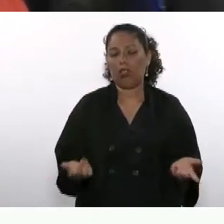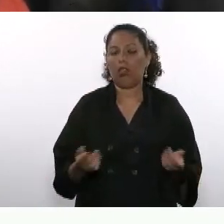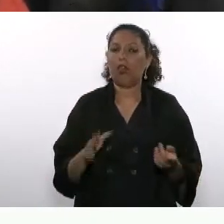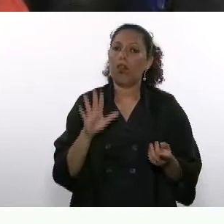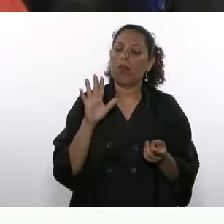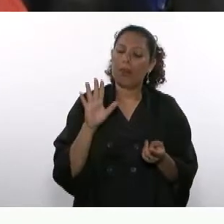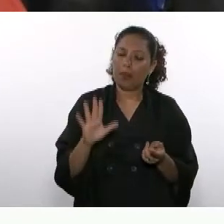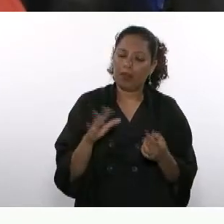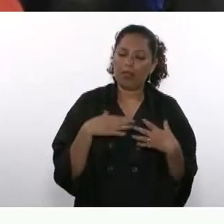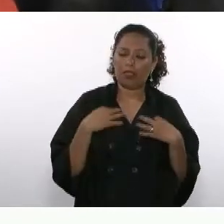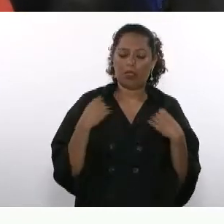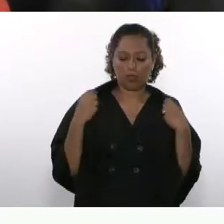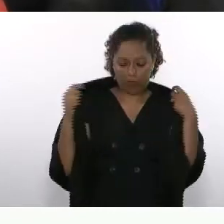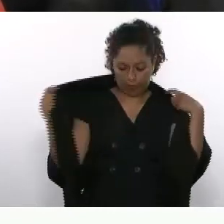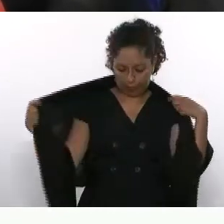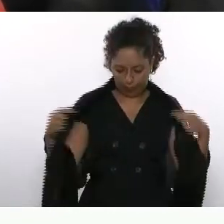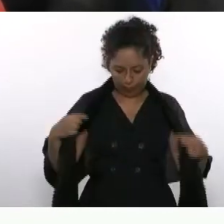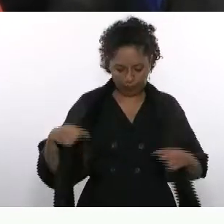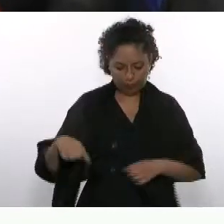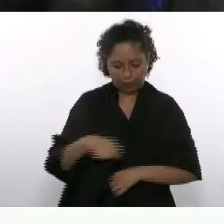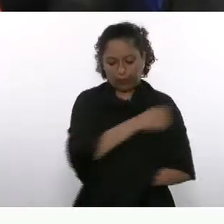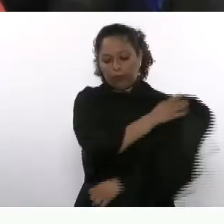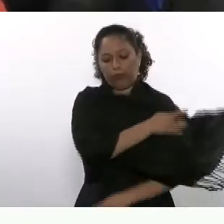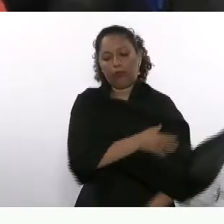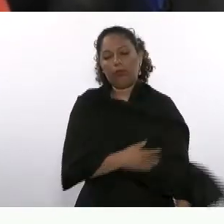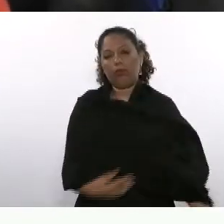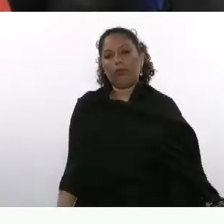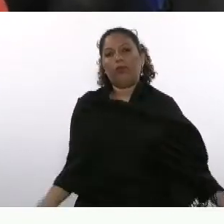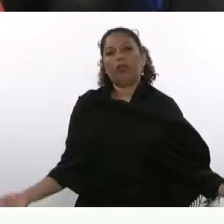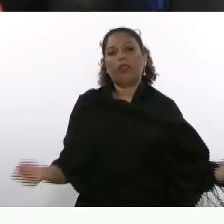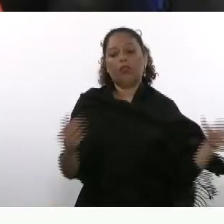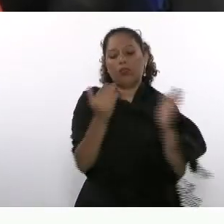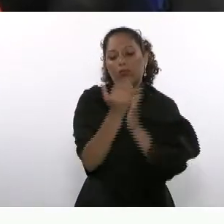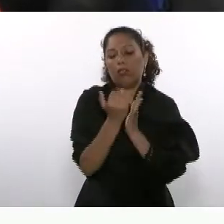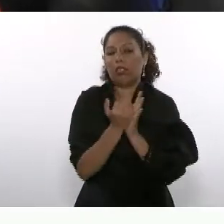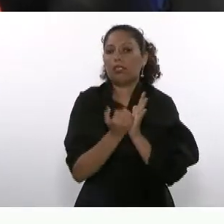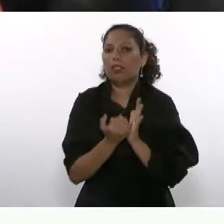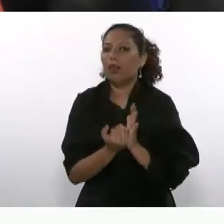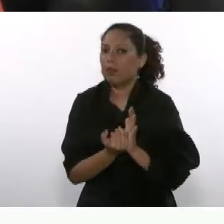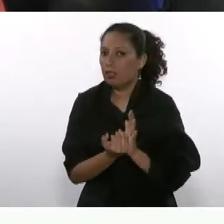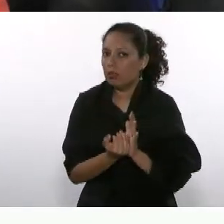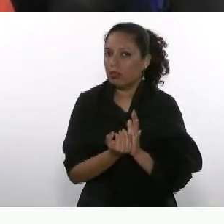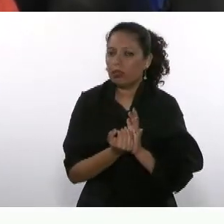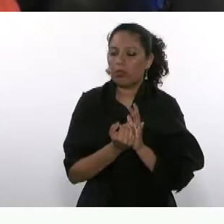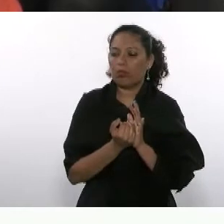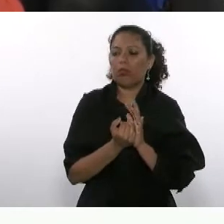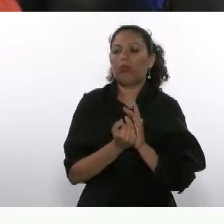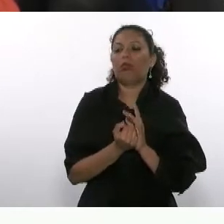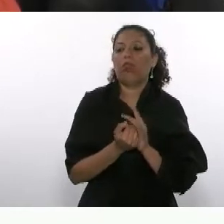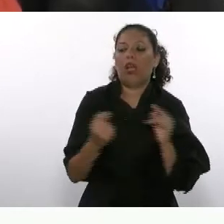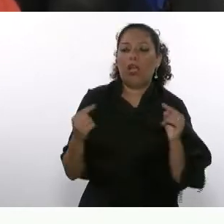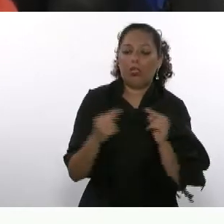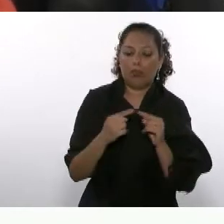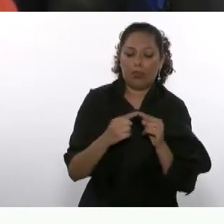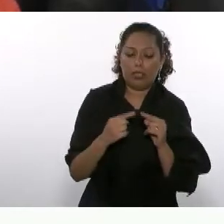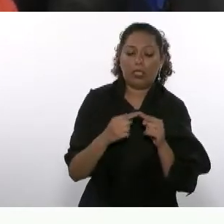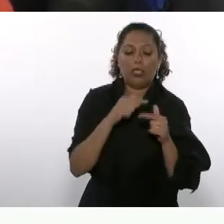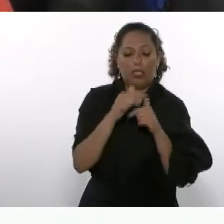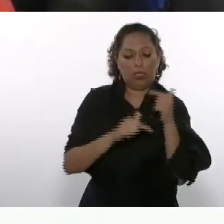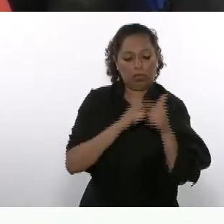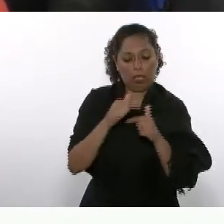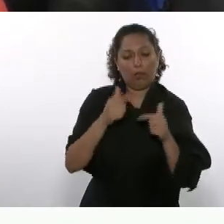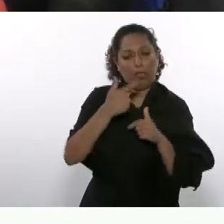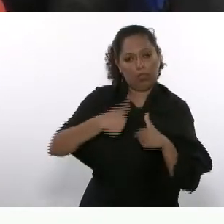com uma previsão orçamentária factível, à luz do volume de trabalho que nós